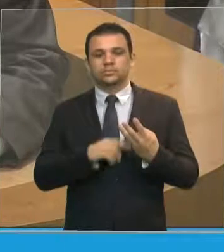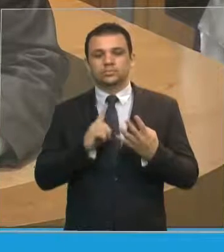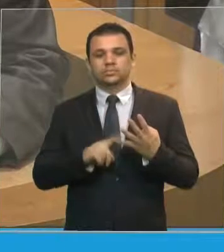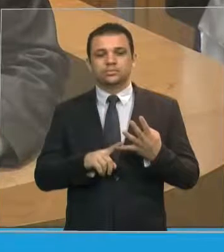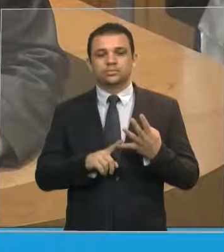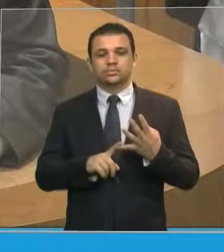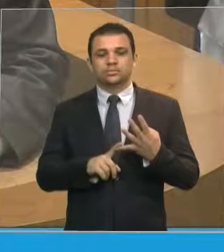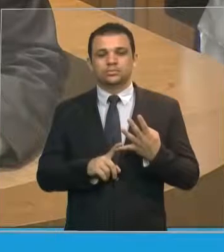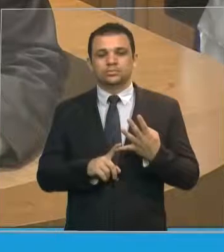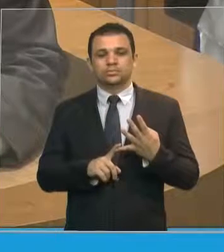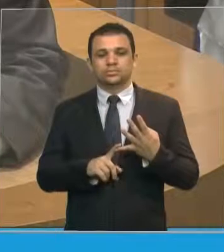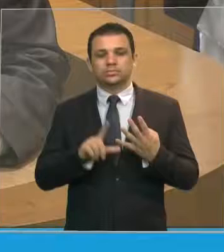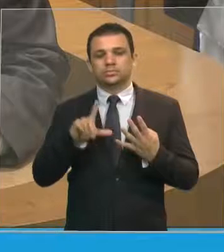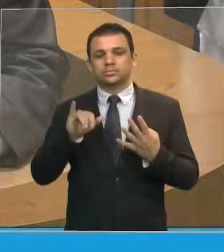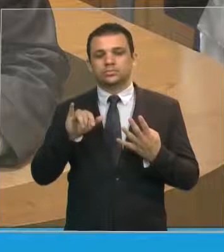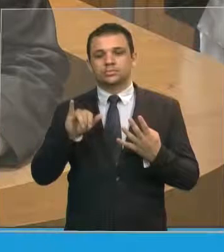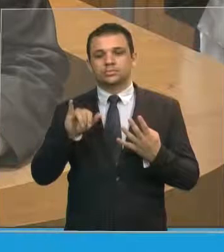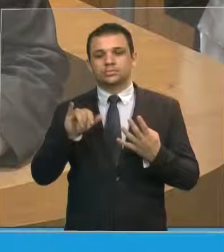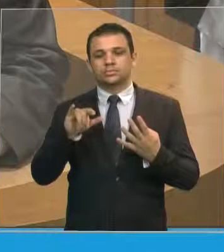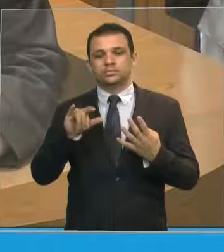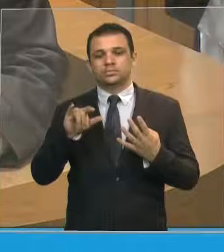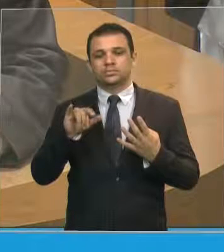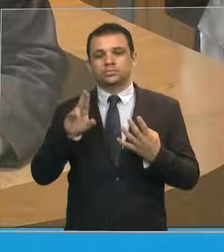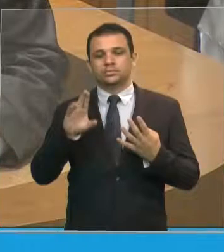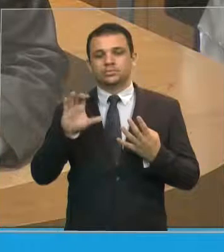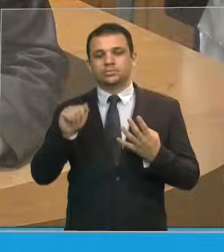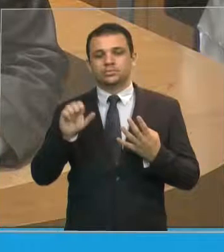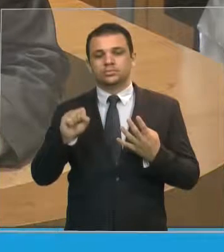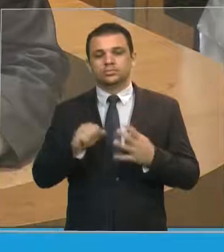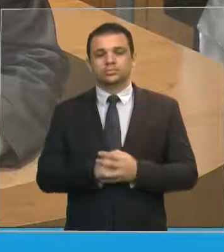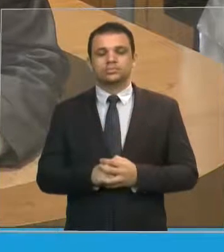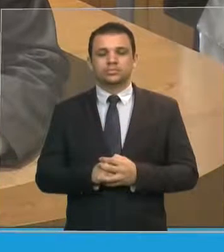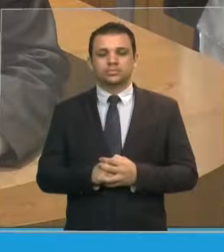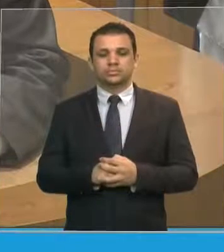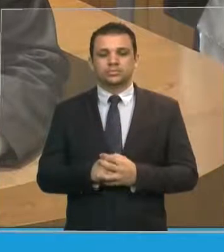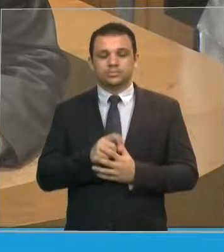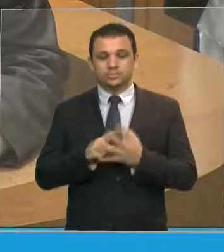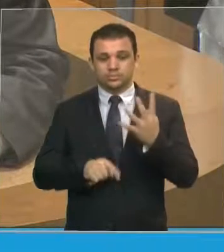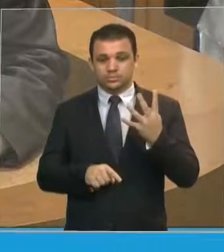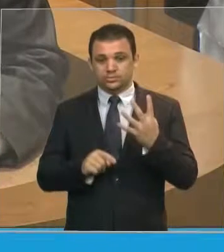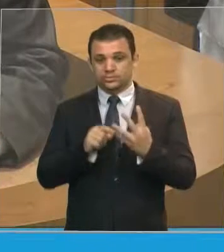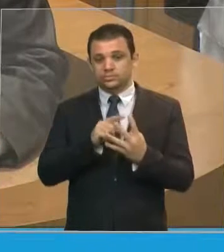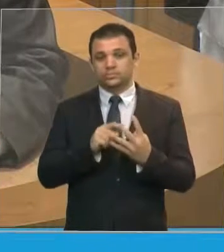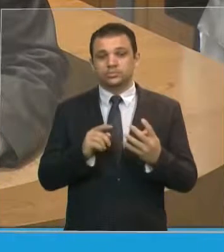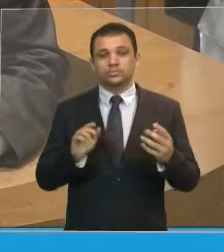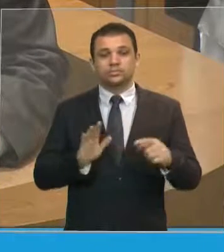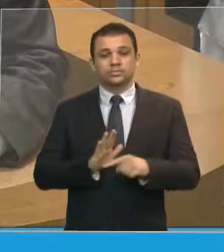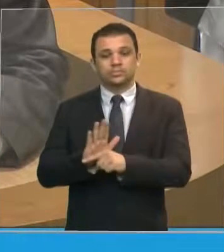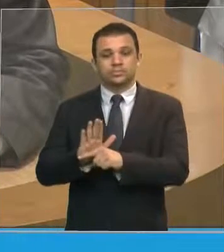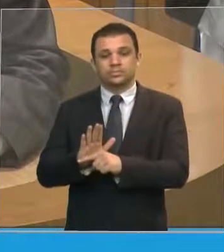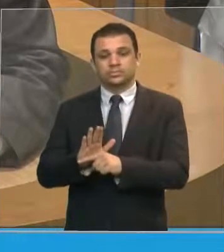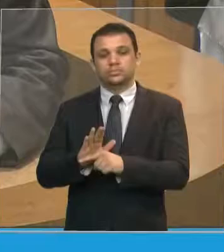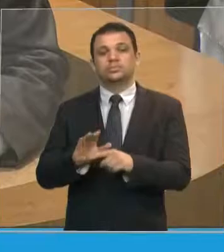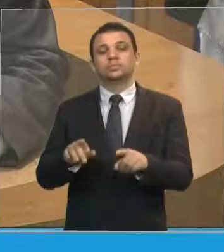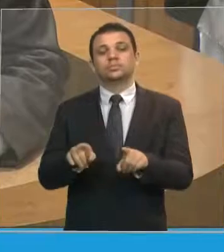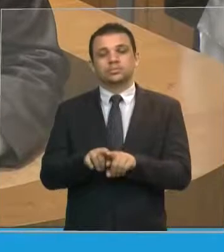Lília Lucas, que acresceram ao casal 11